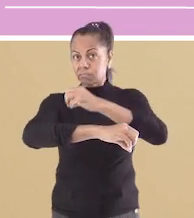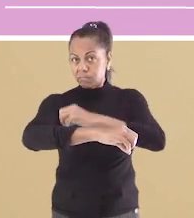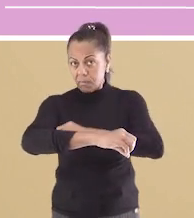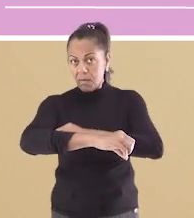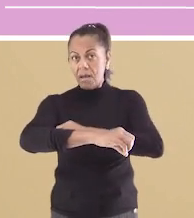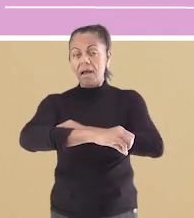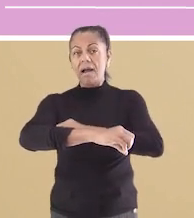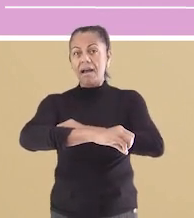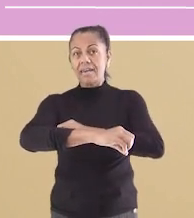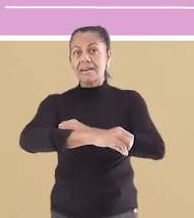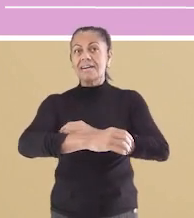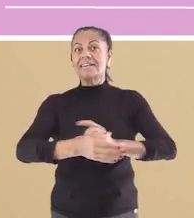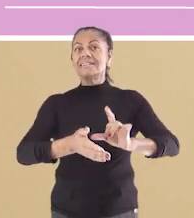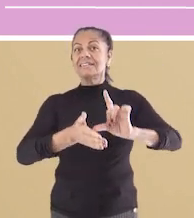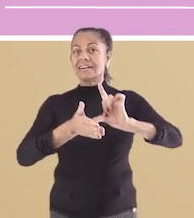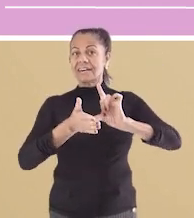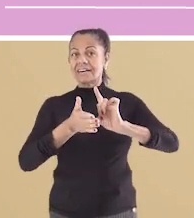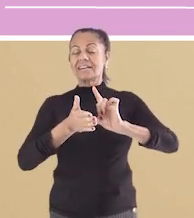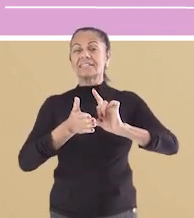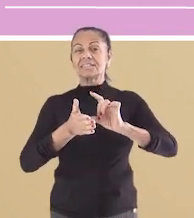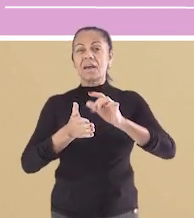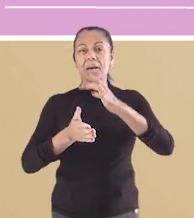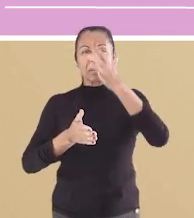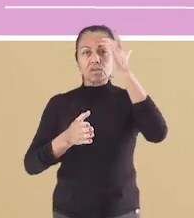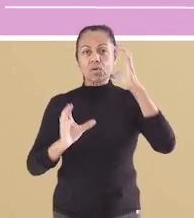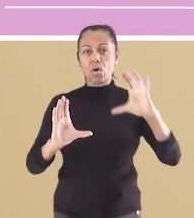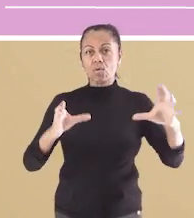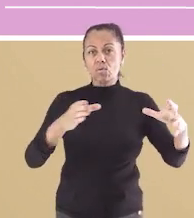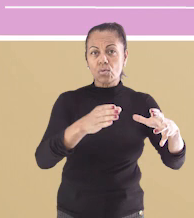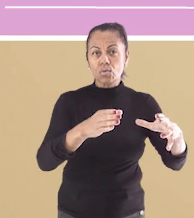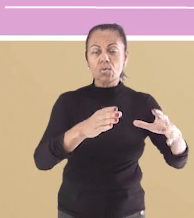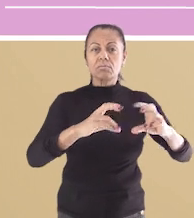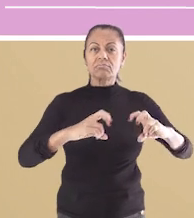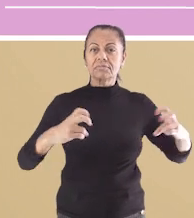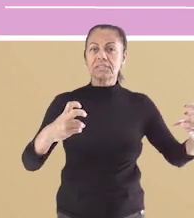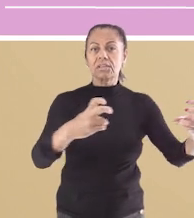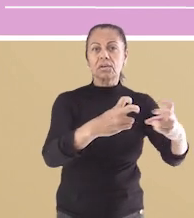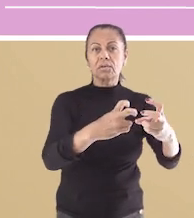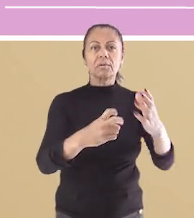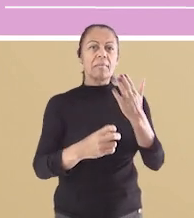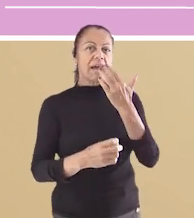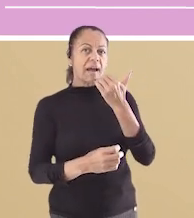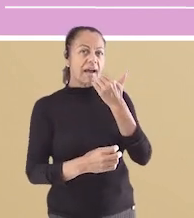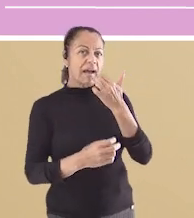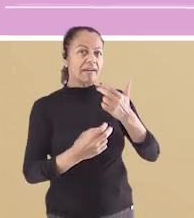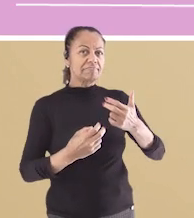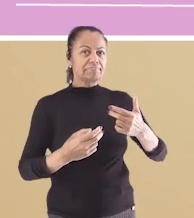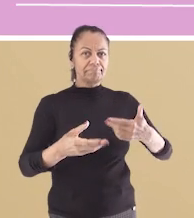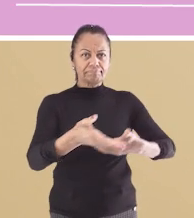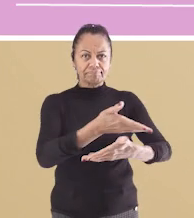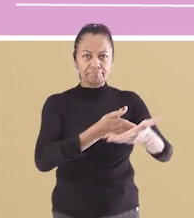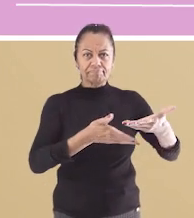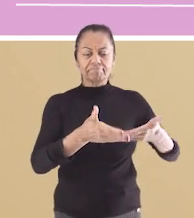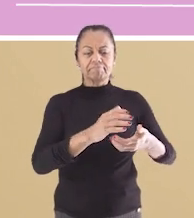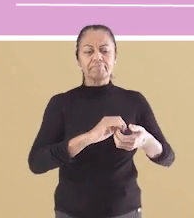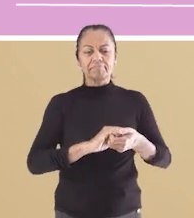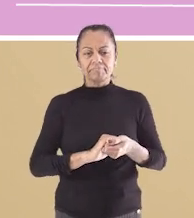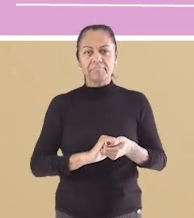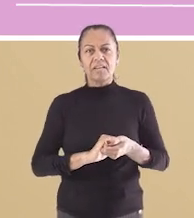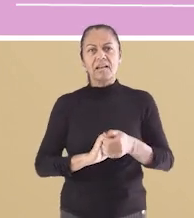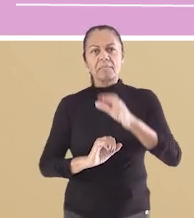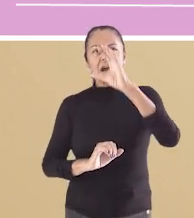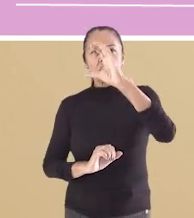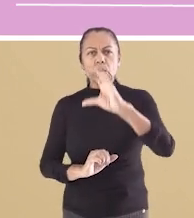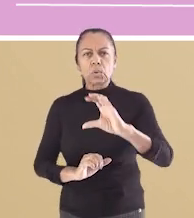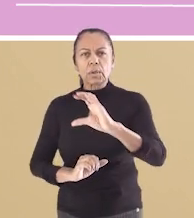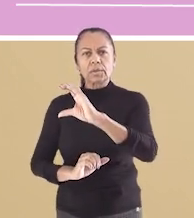e antes que ele nasça novamente, os fiéis se reúnem para se alimentarem. Já no